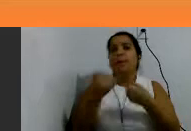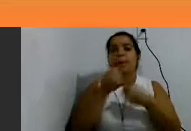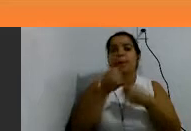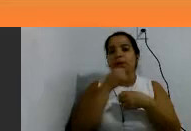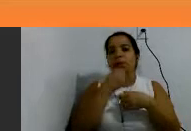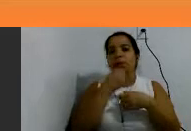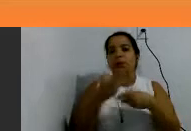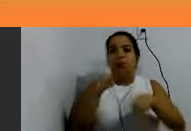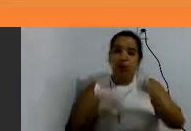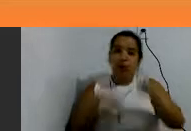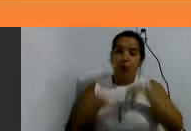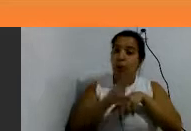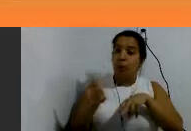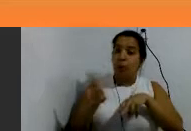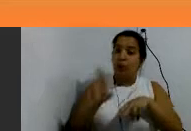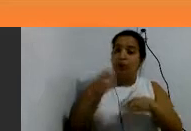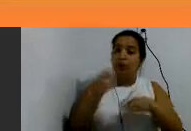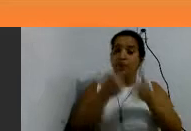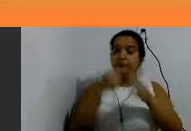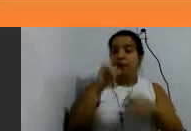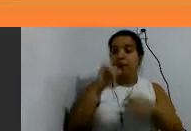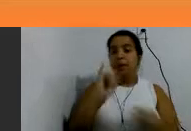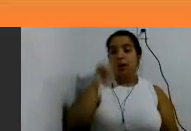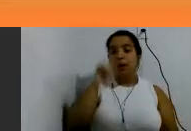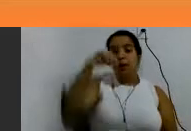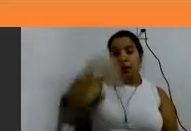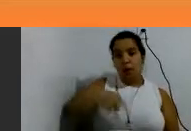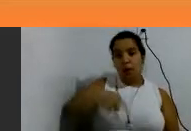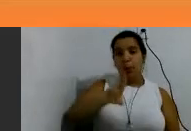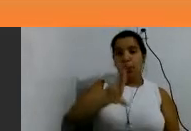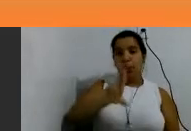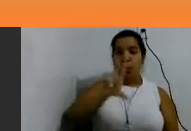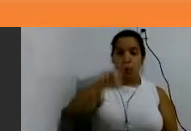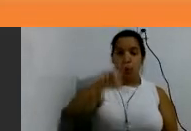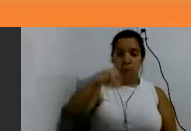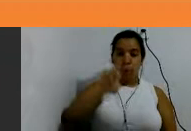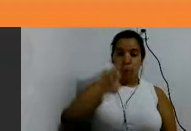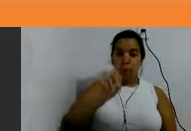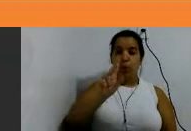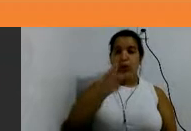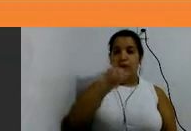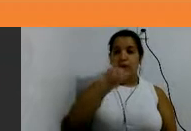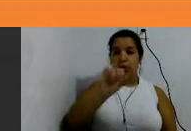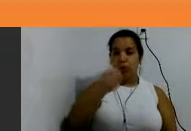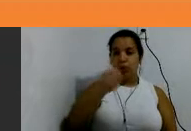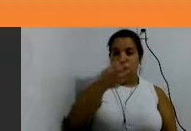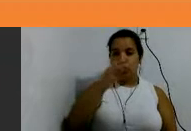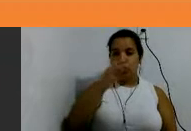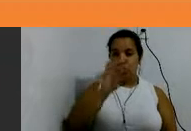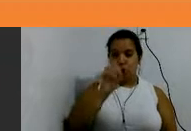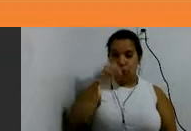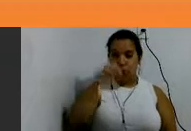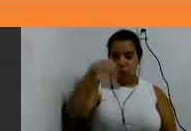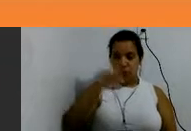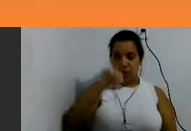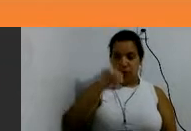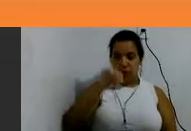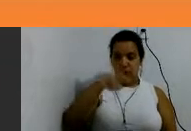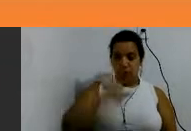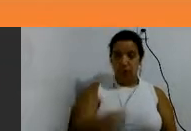que chama imunohistoquímica, que é um exame onde a gente vai usar o mesmo bloquinho de parafina, a